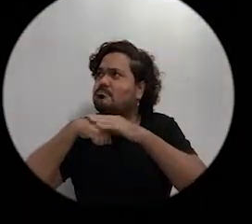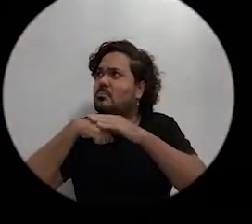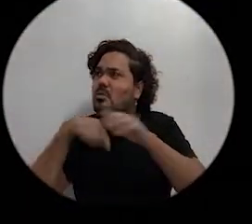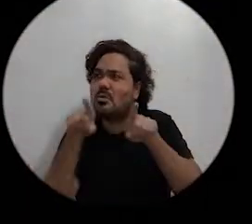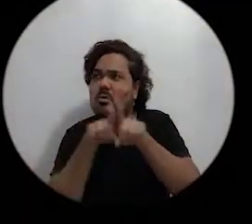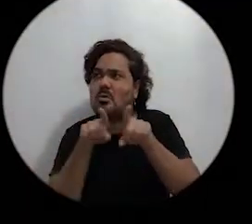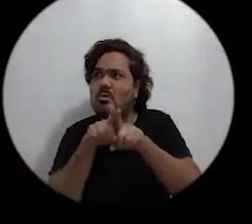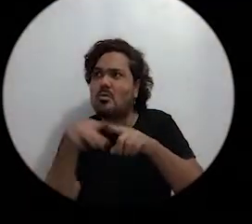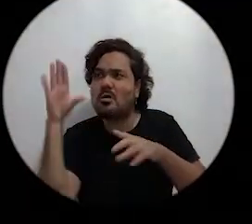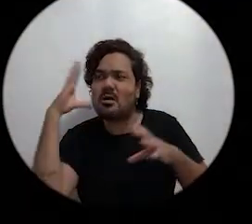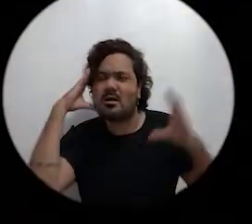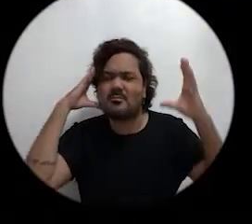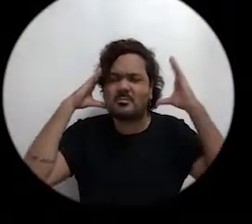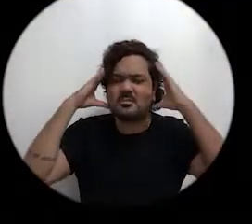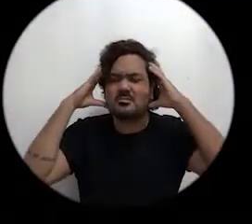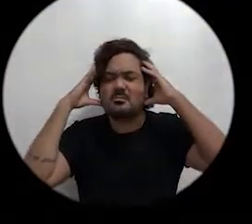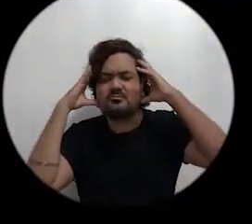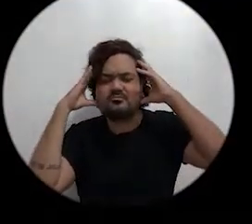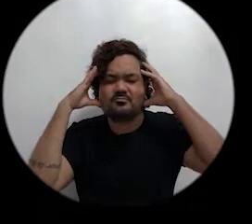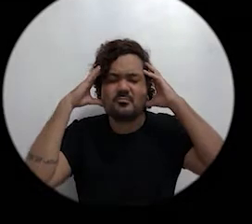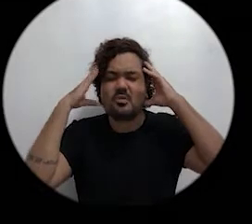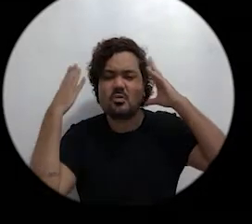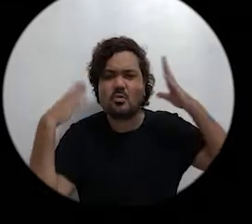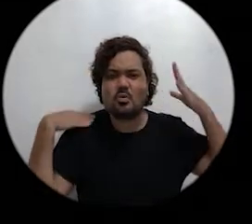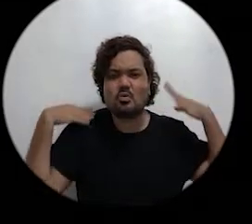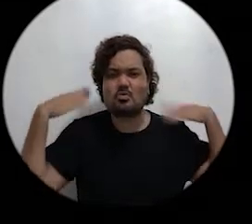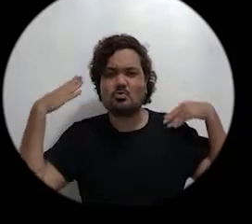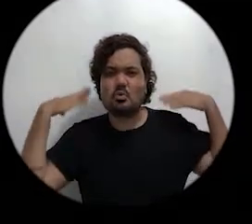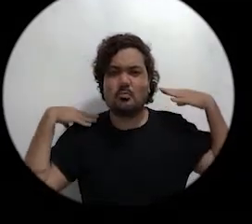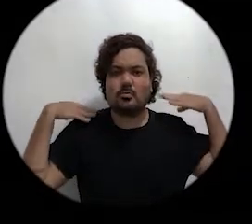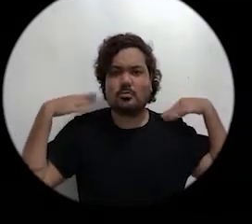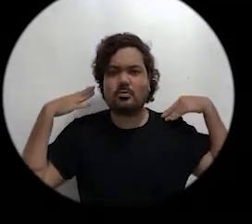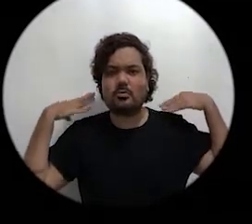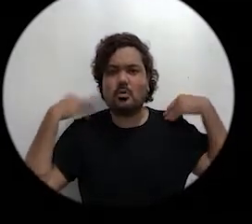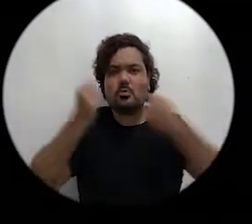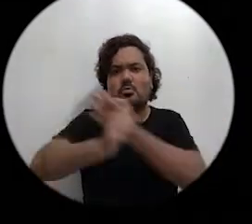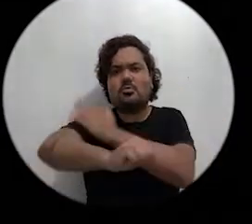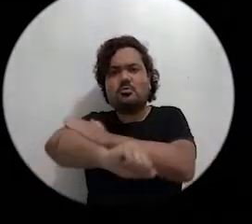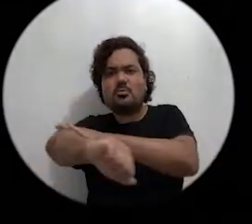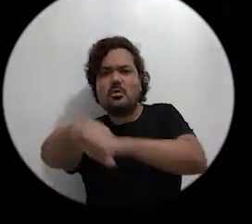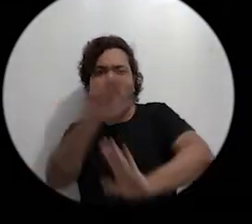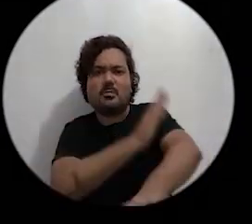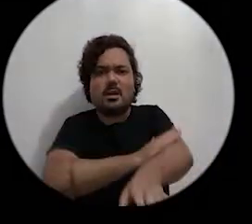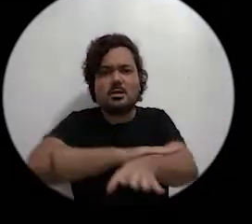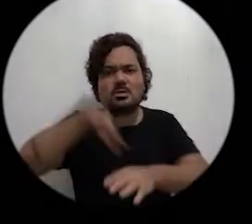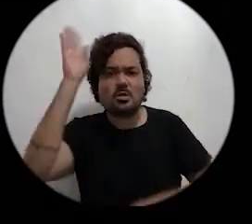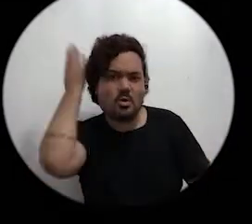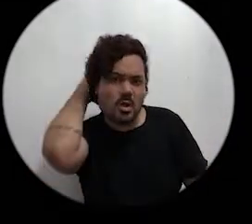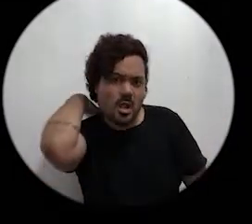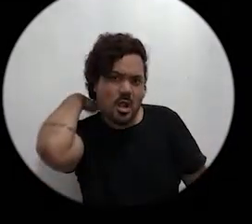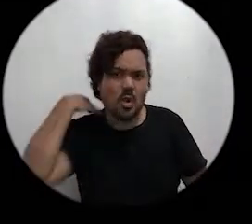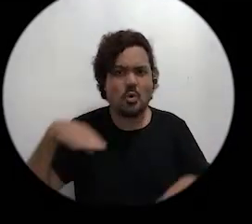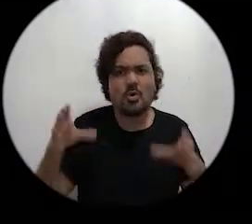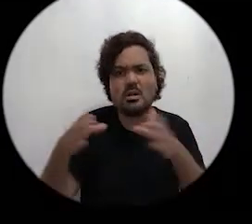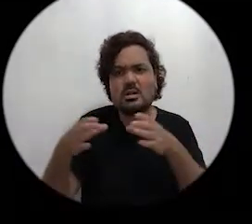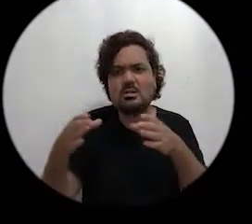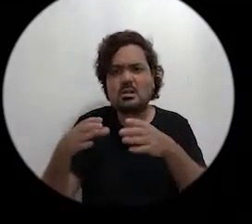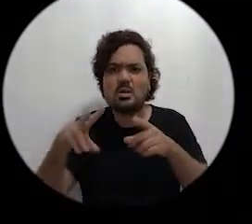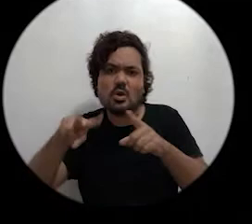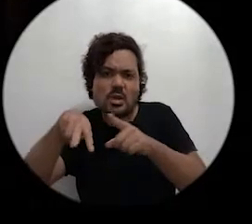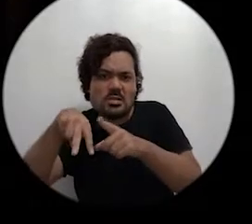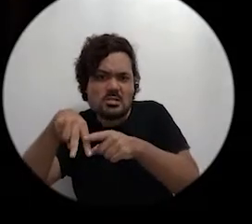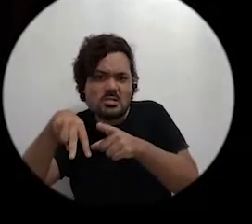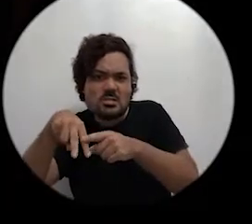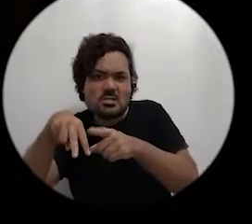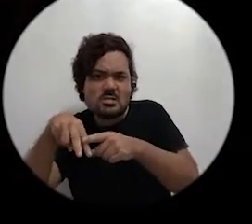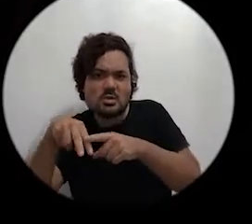com a cabeça, os ombros, os braços, a coluna, a cintura, o